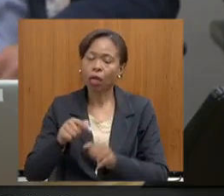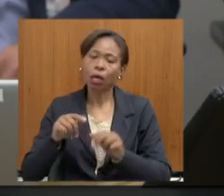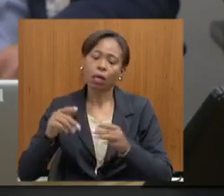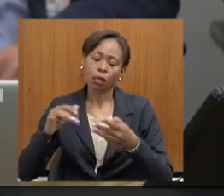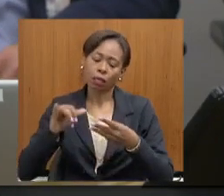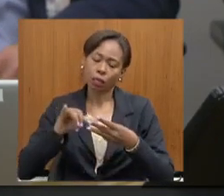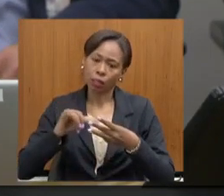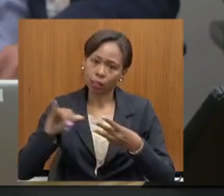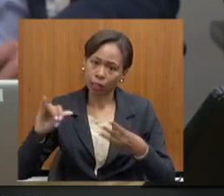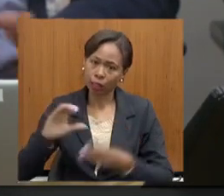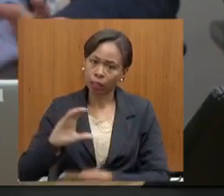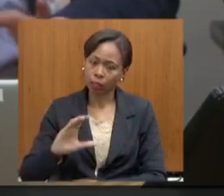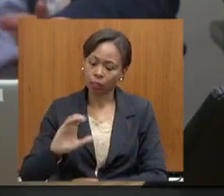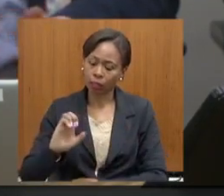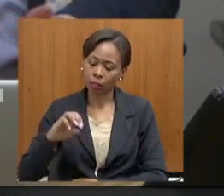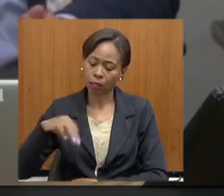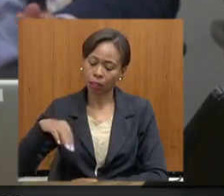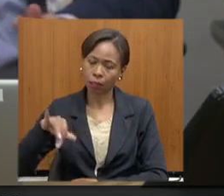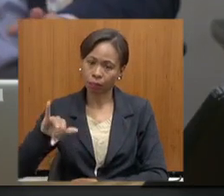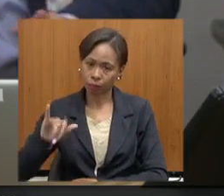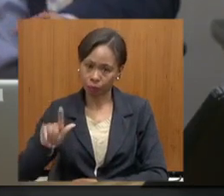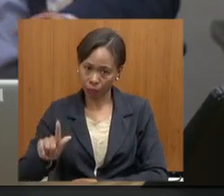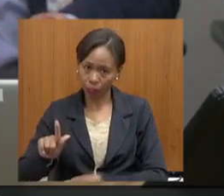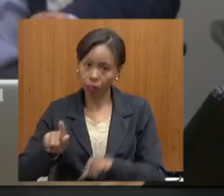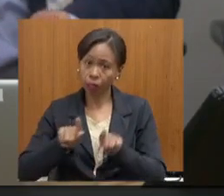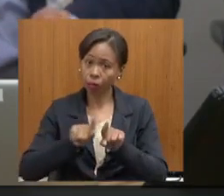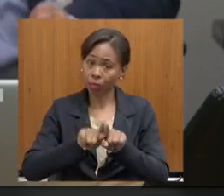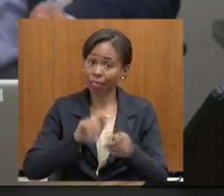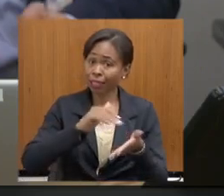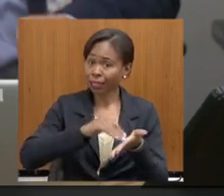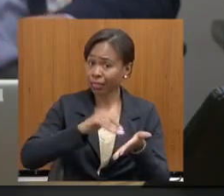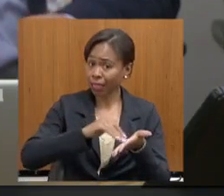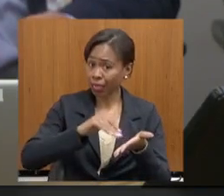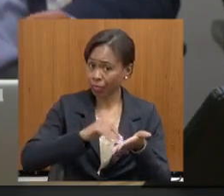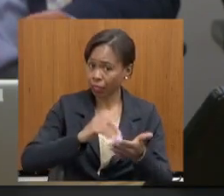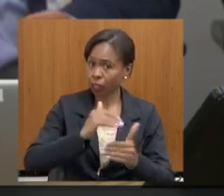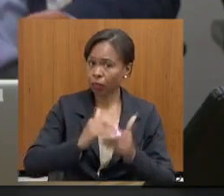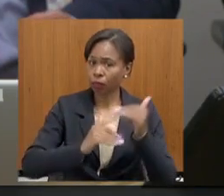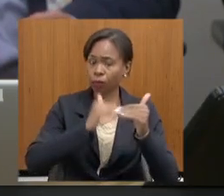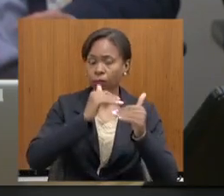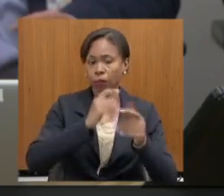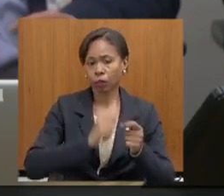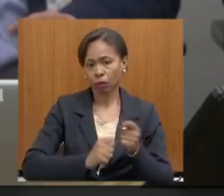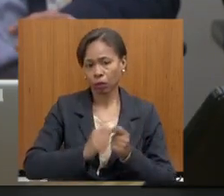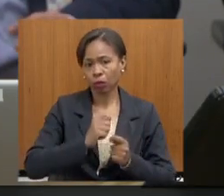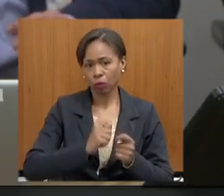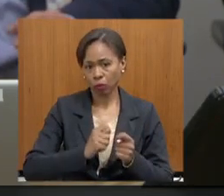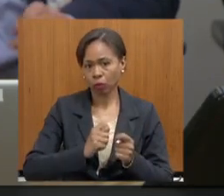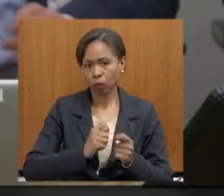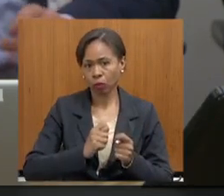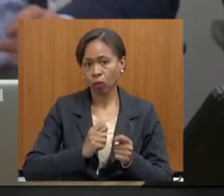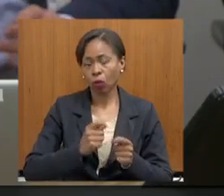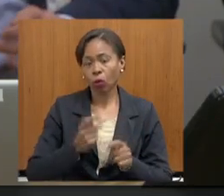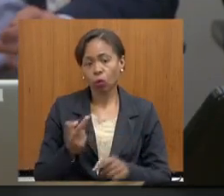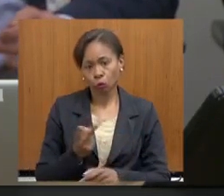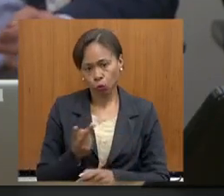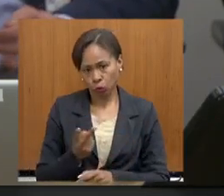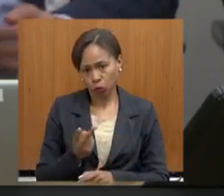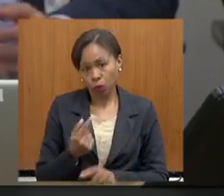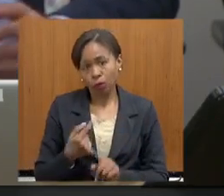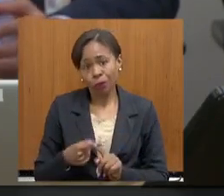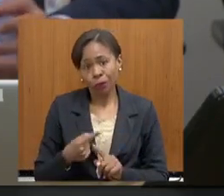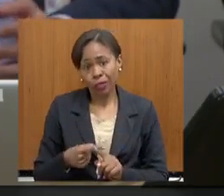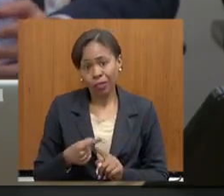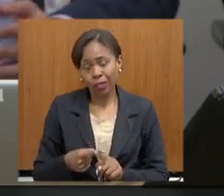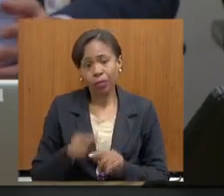secretaria de desenvolvimento econômico para podermos aqui é não só divulgar Mas